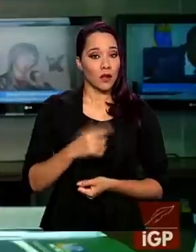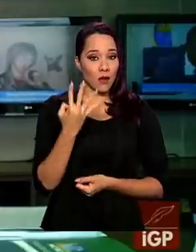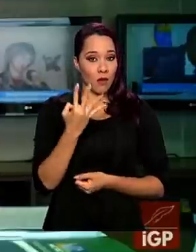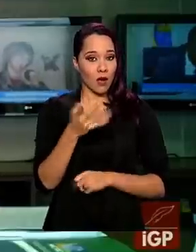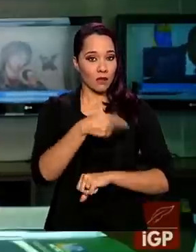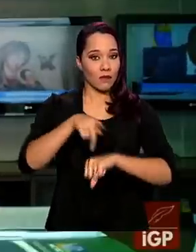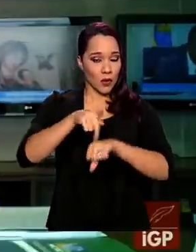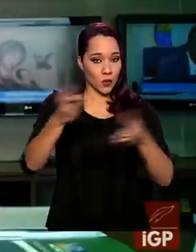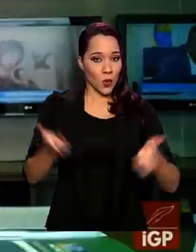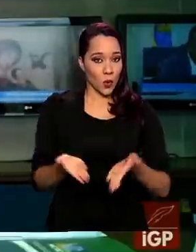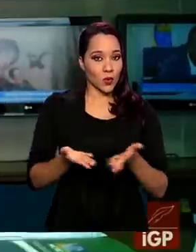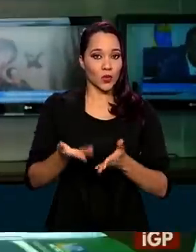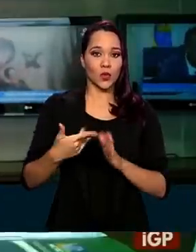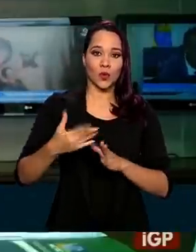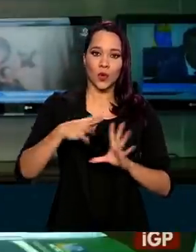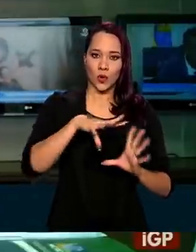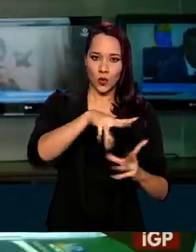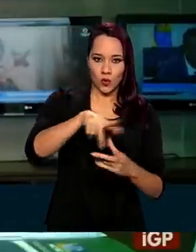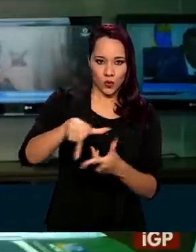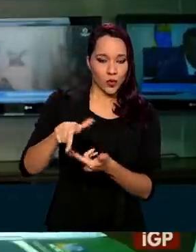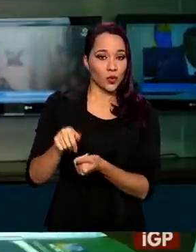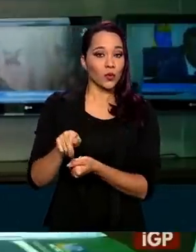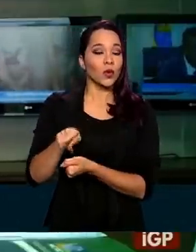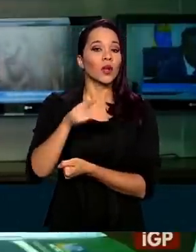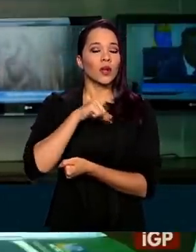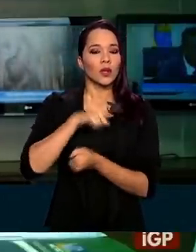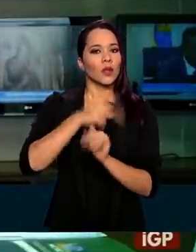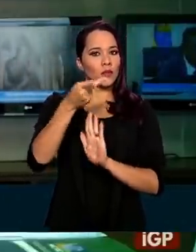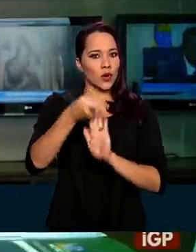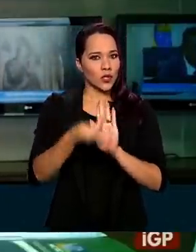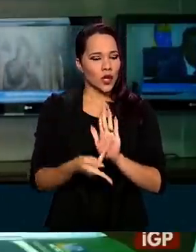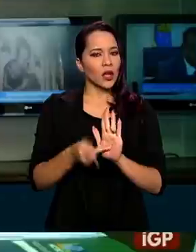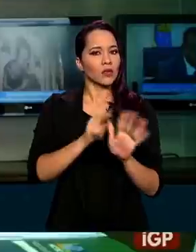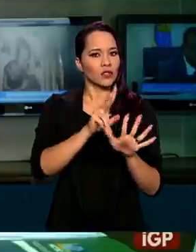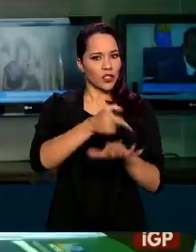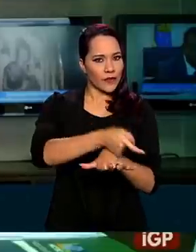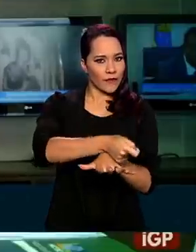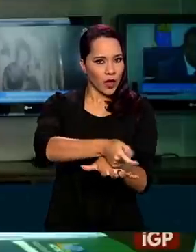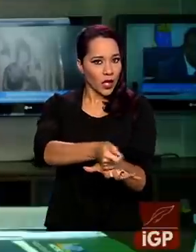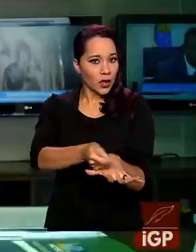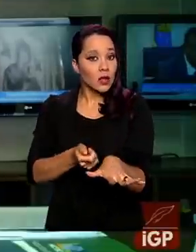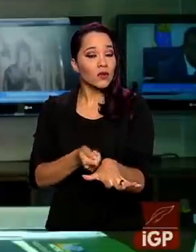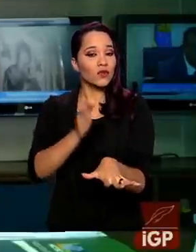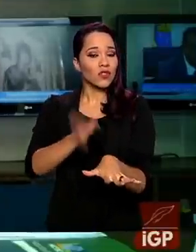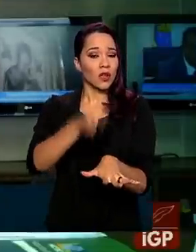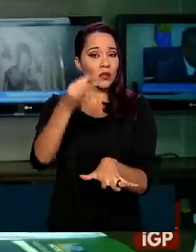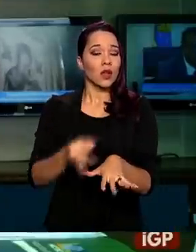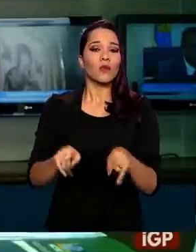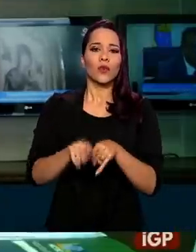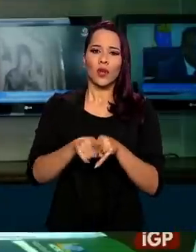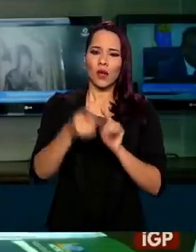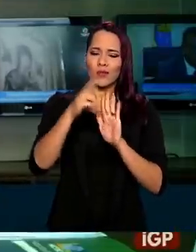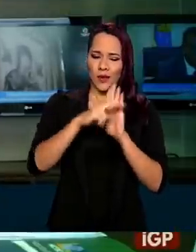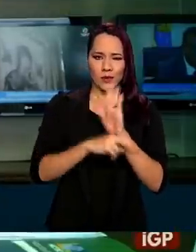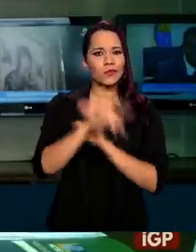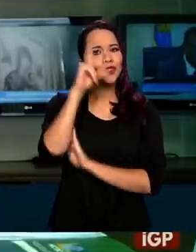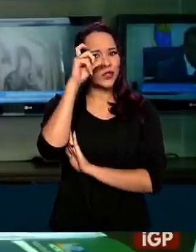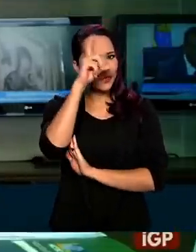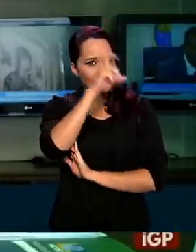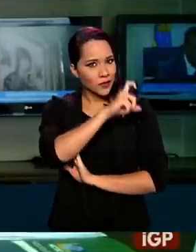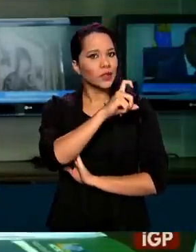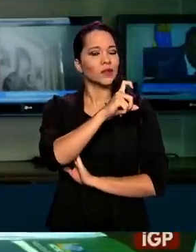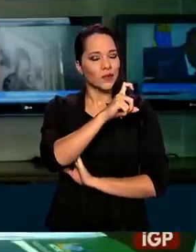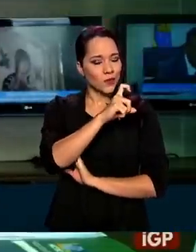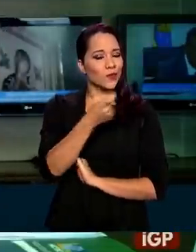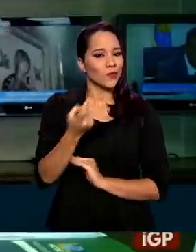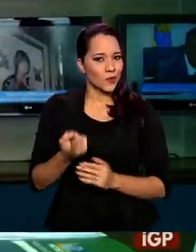países hoje no mundo que tem projeto sobre fake news definido porque é uma regulação muito difícil de fazer